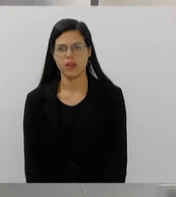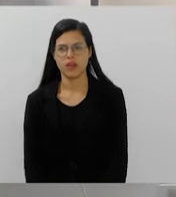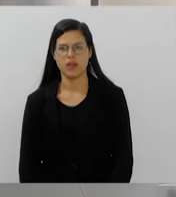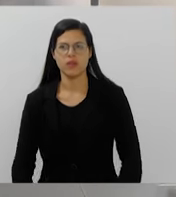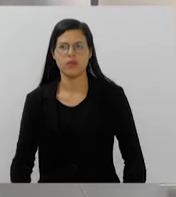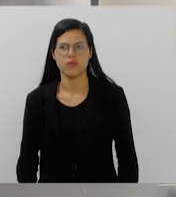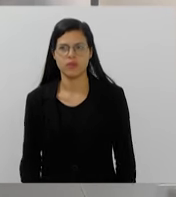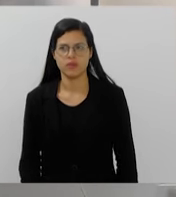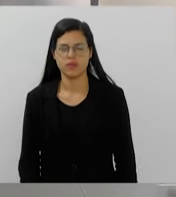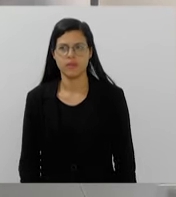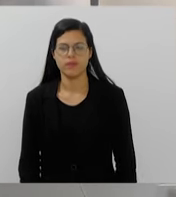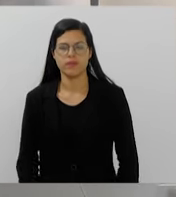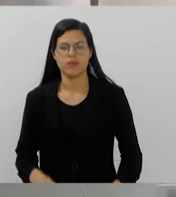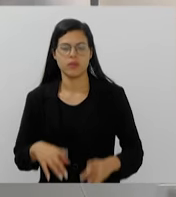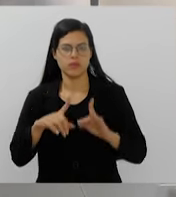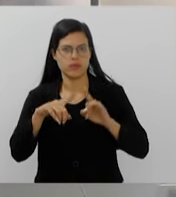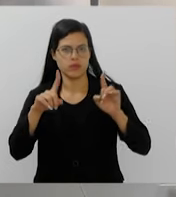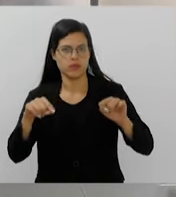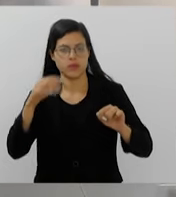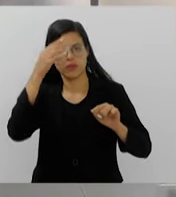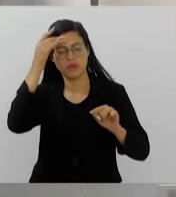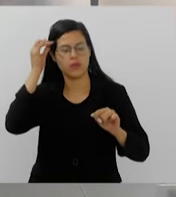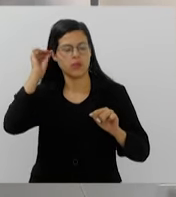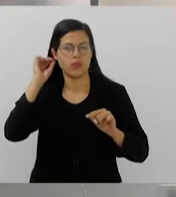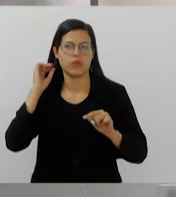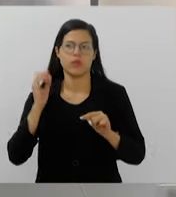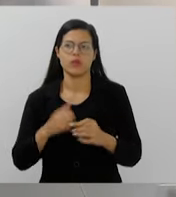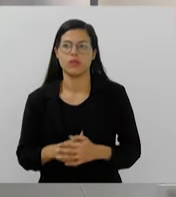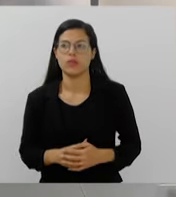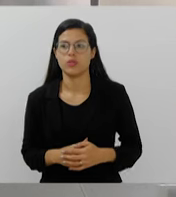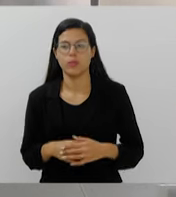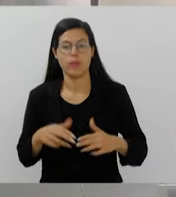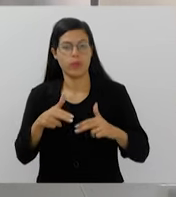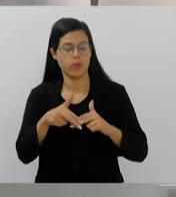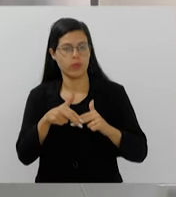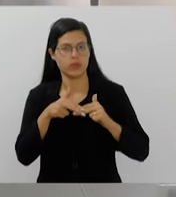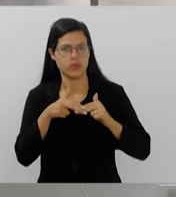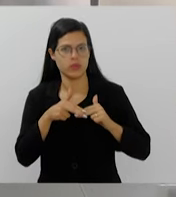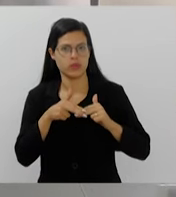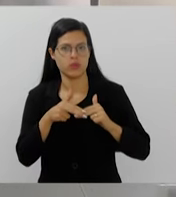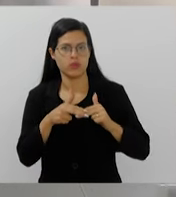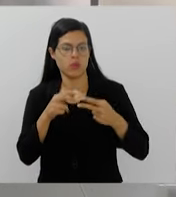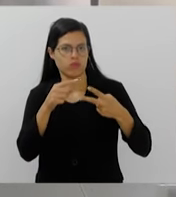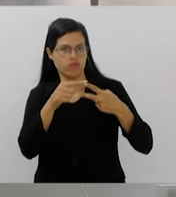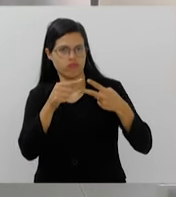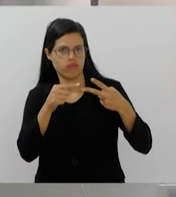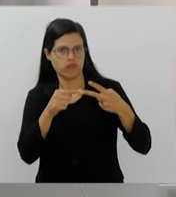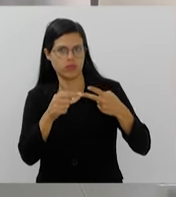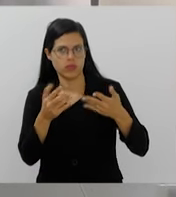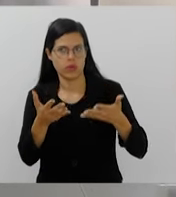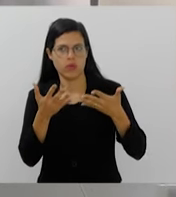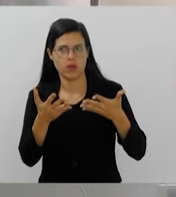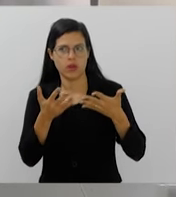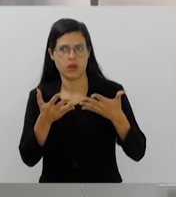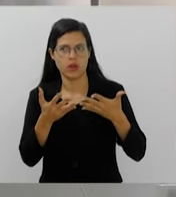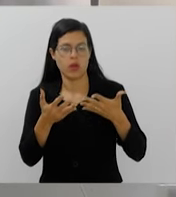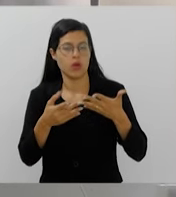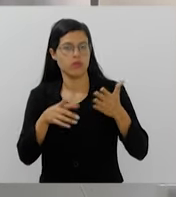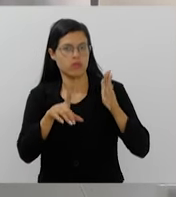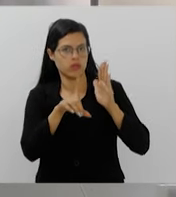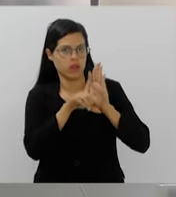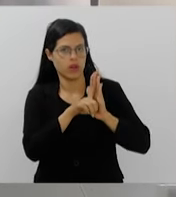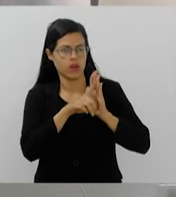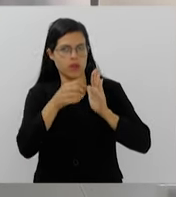incide apenas nos servidores, não nos seletistas. Portanto, são dois aspectos que eu quero enfrentar nessa lei. O primeiro